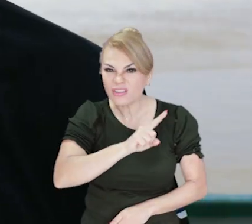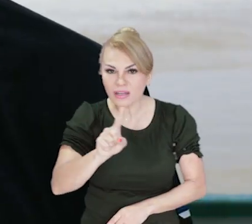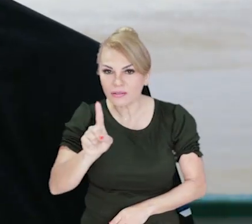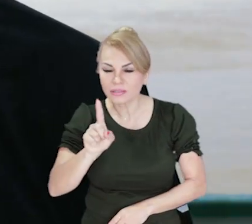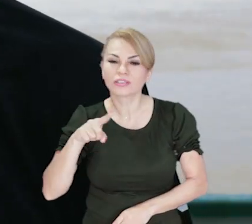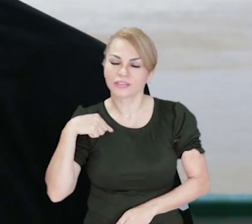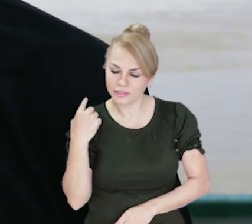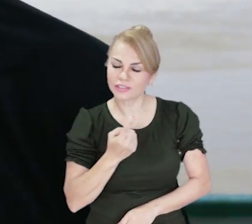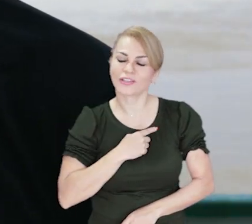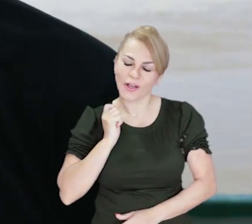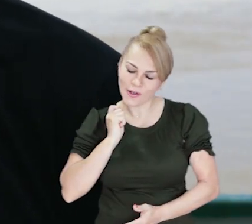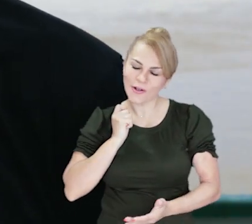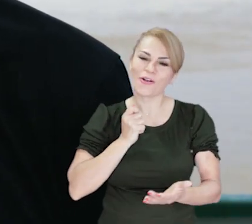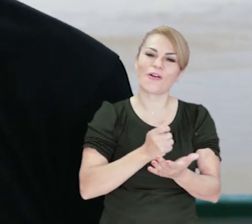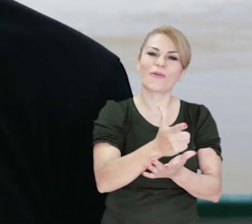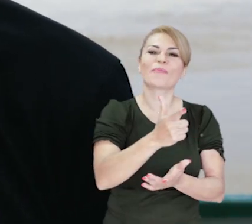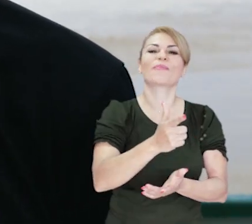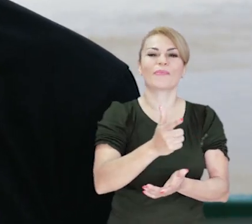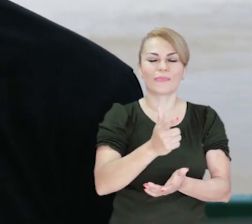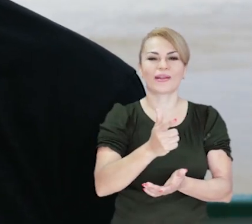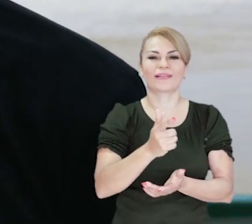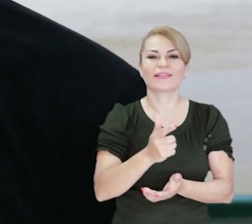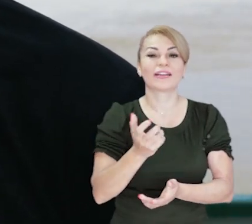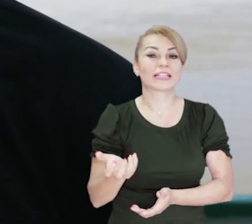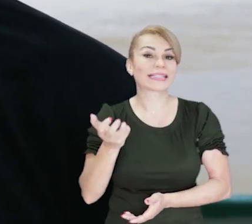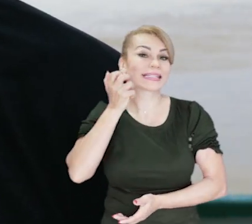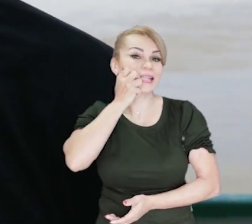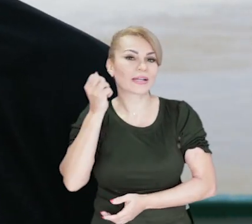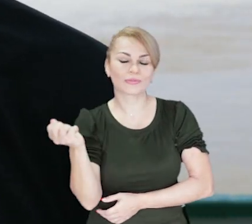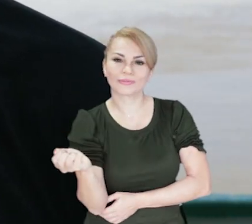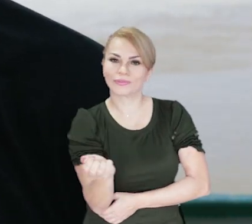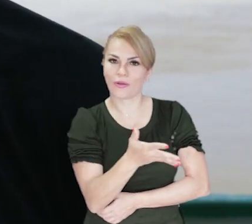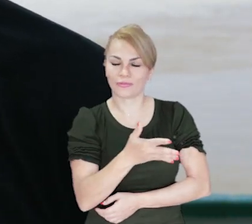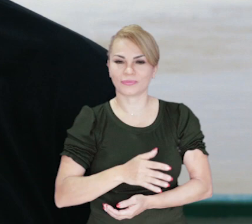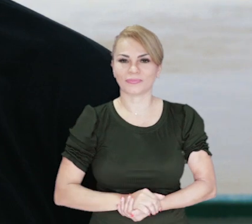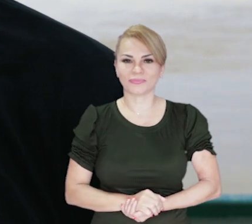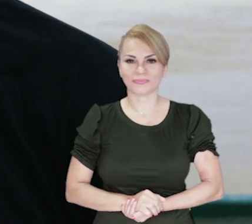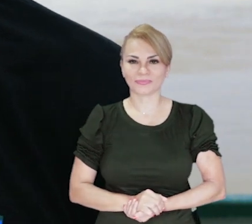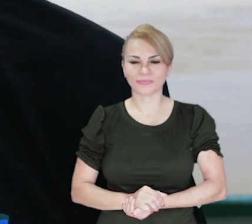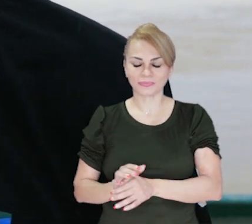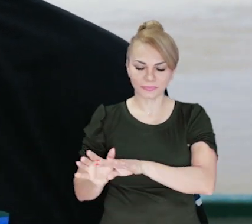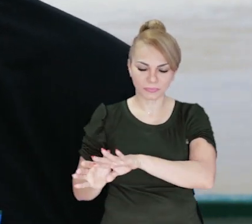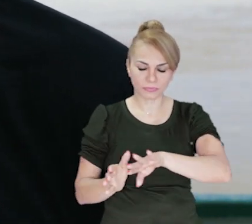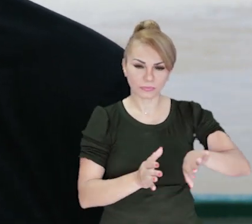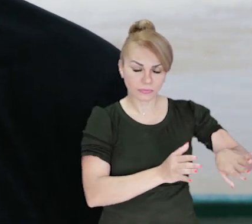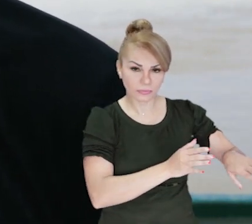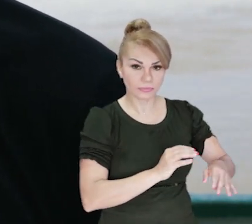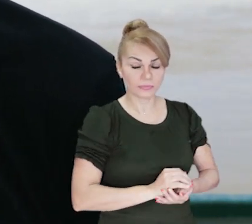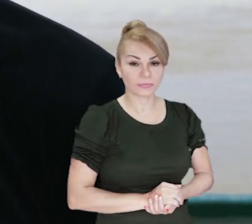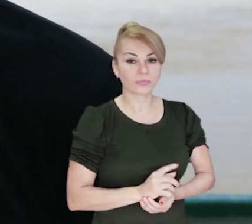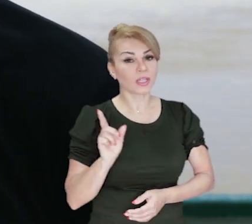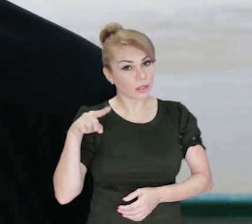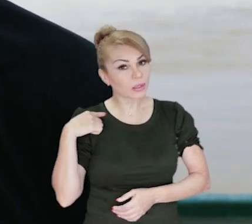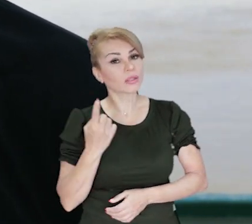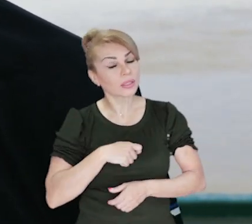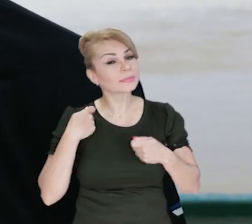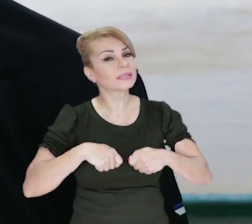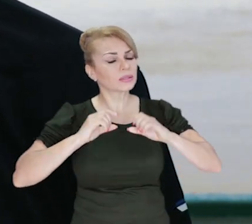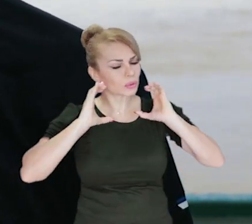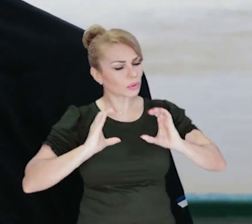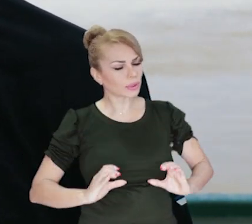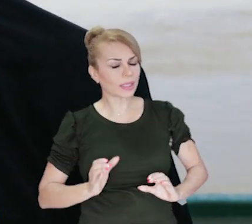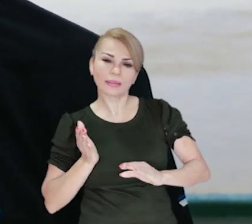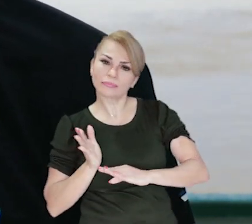Trazer um pouco de cidadania para essas pessoas que vivem aqui na região ribeirinha, e que são esquecidas pelo Estado, de modo geral,